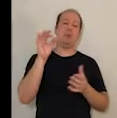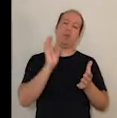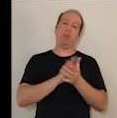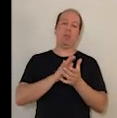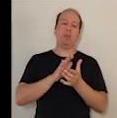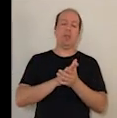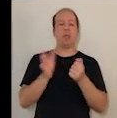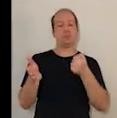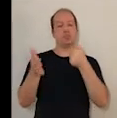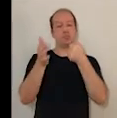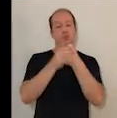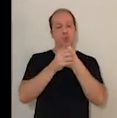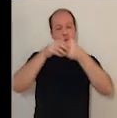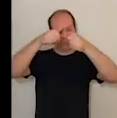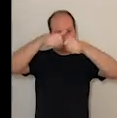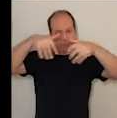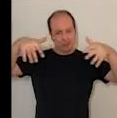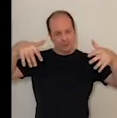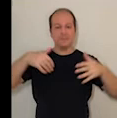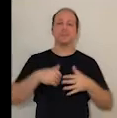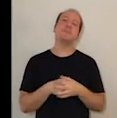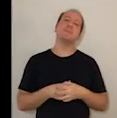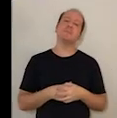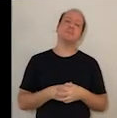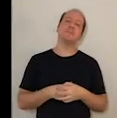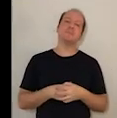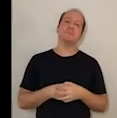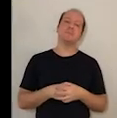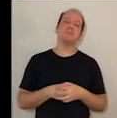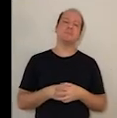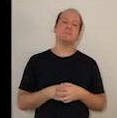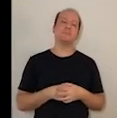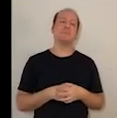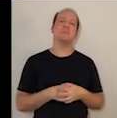Mosca bate palmas e Volpone se esconde atrás das cortinas. Entra Nano.